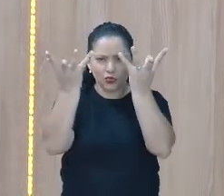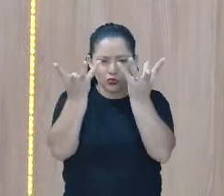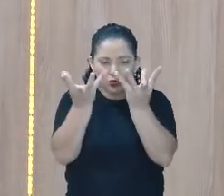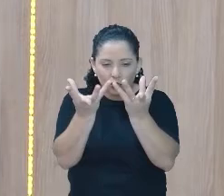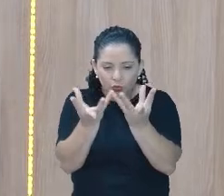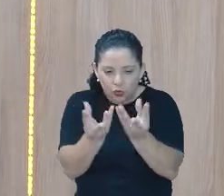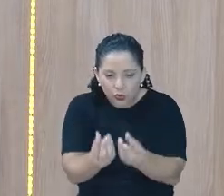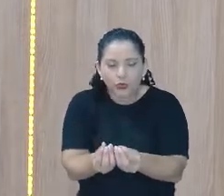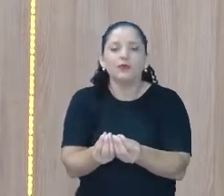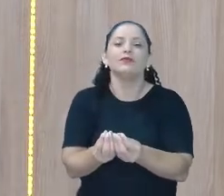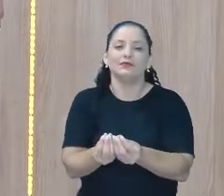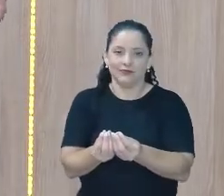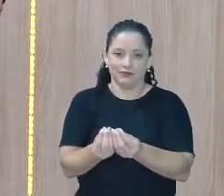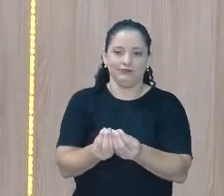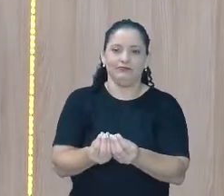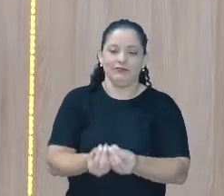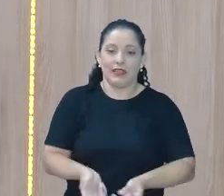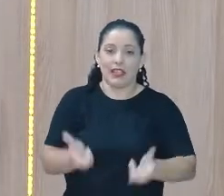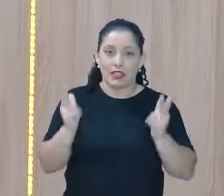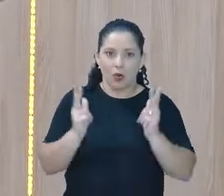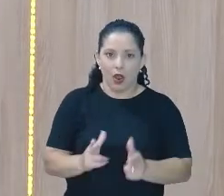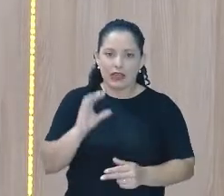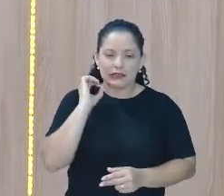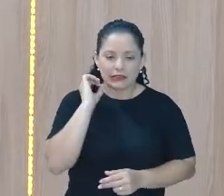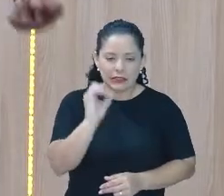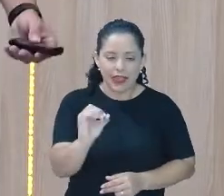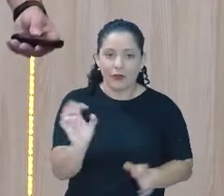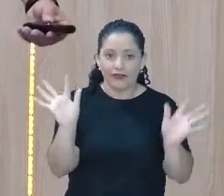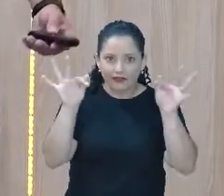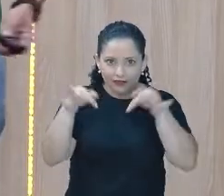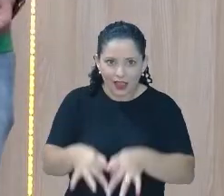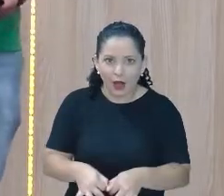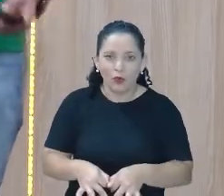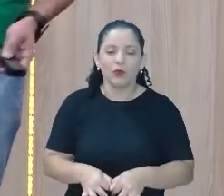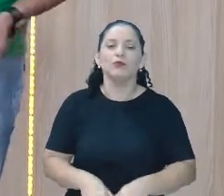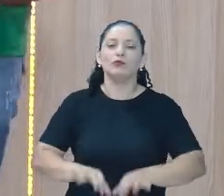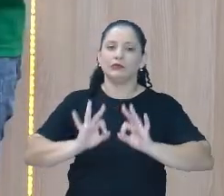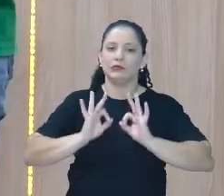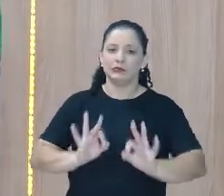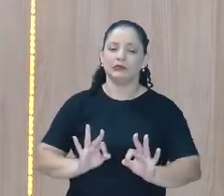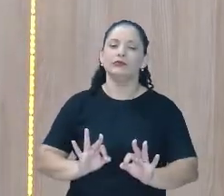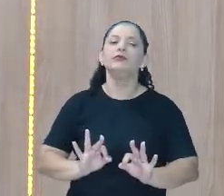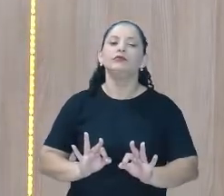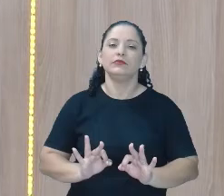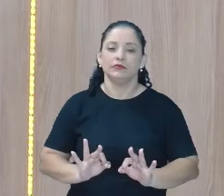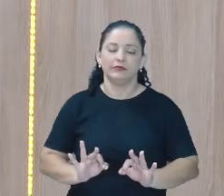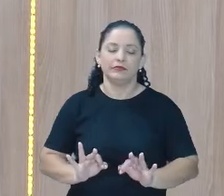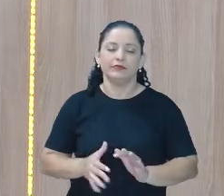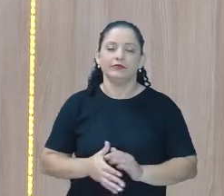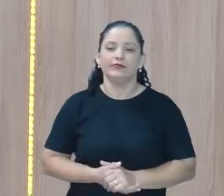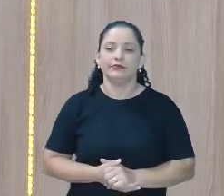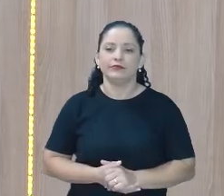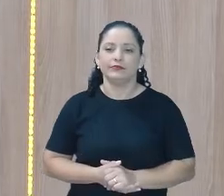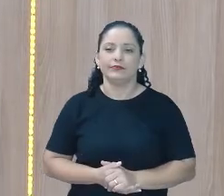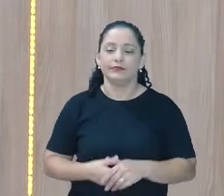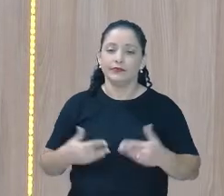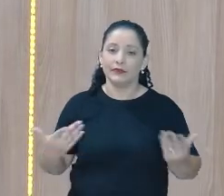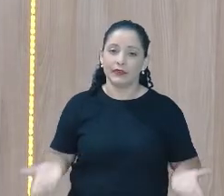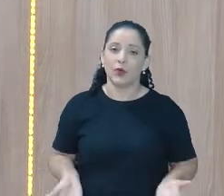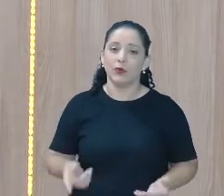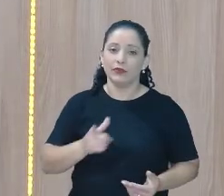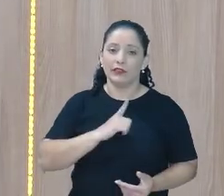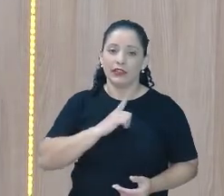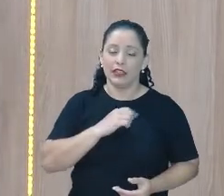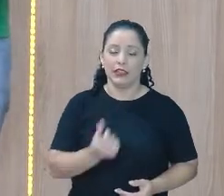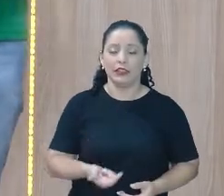da divisão aqui igual a 0, eu concluí aí essa divisão. Então, quando eu dividir aí 1 por